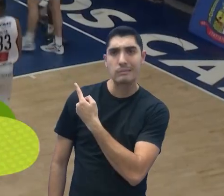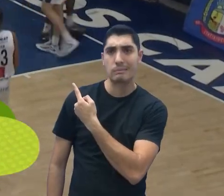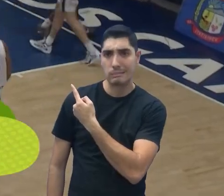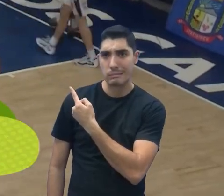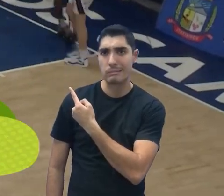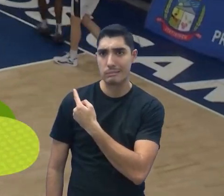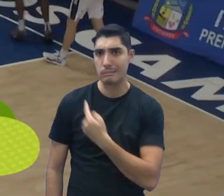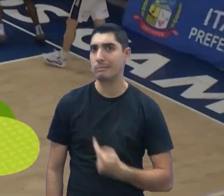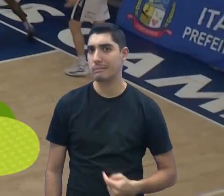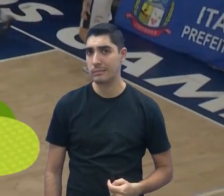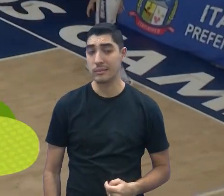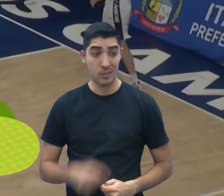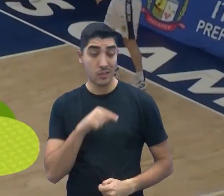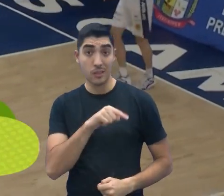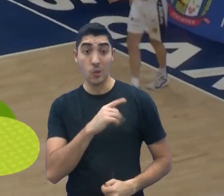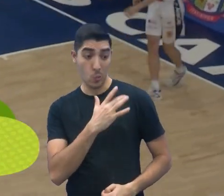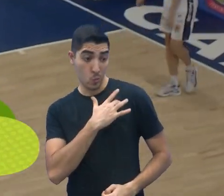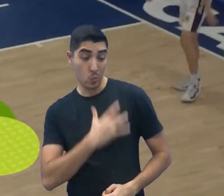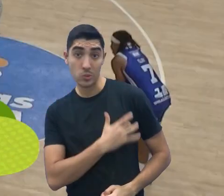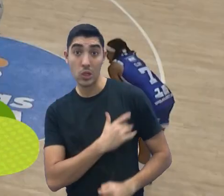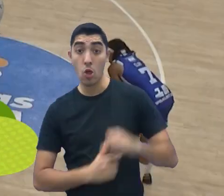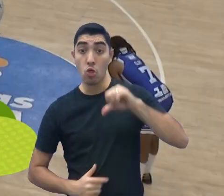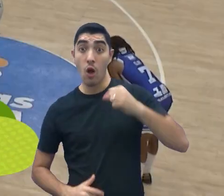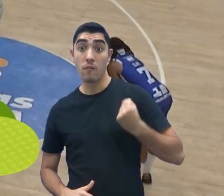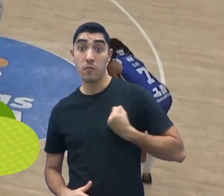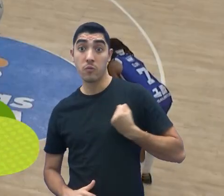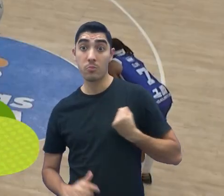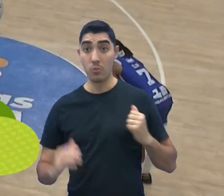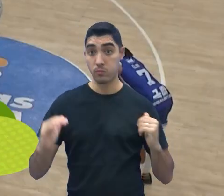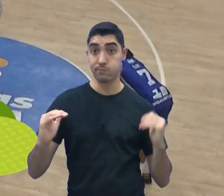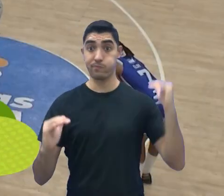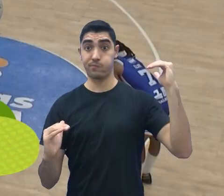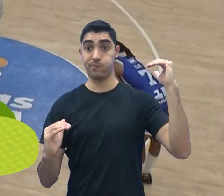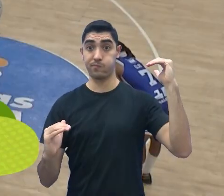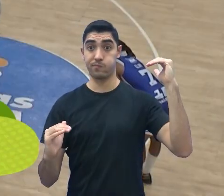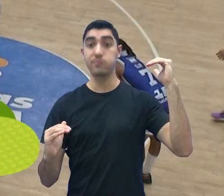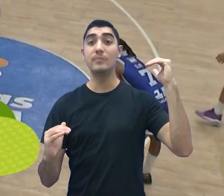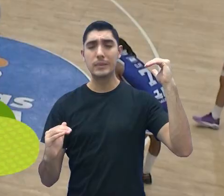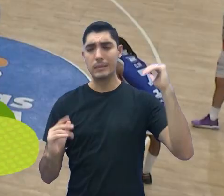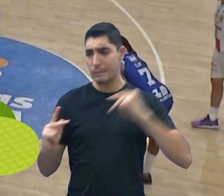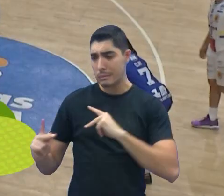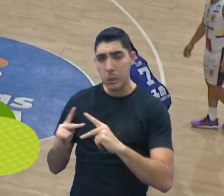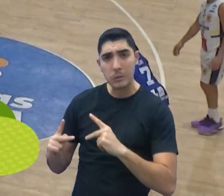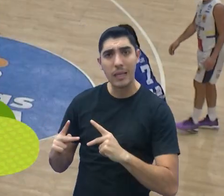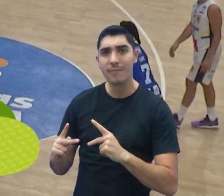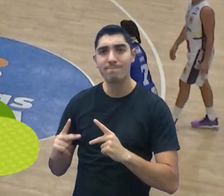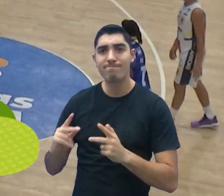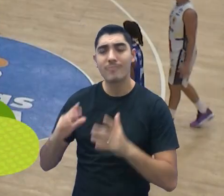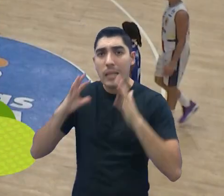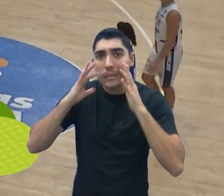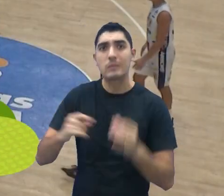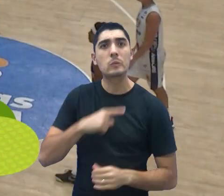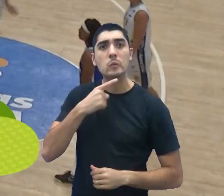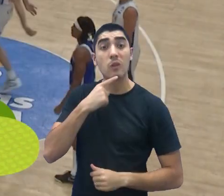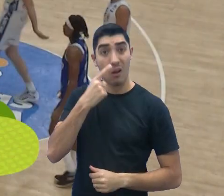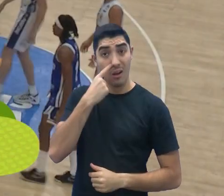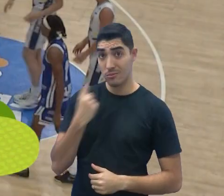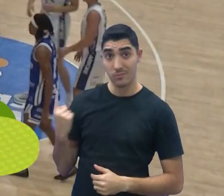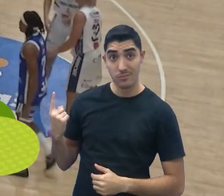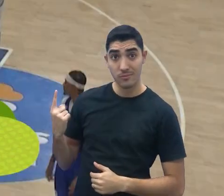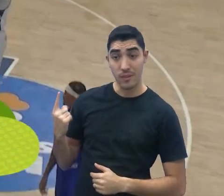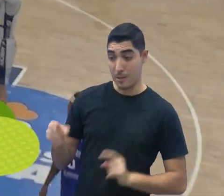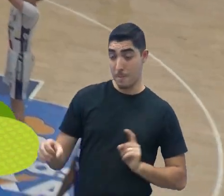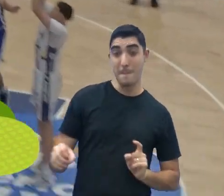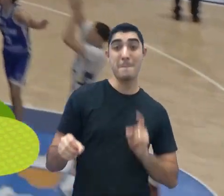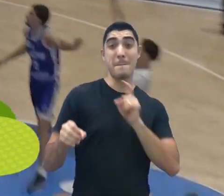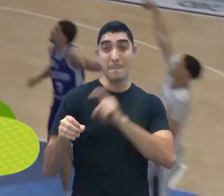abriu 9 de vantagem para a Raposa. O São José parecia abalado. Léo Craveiro acertou o primeiro lance